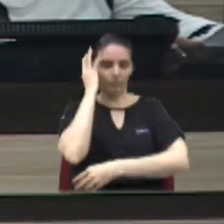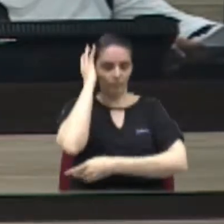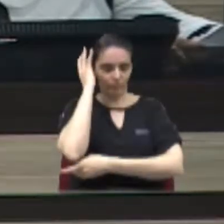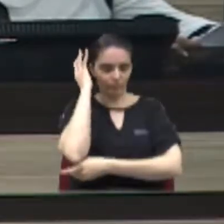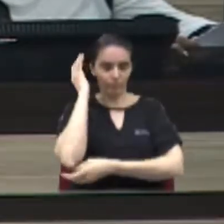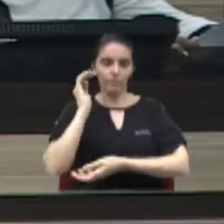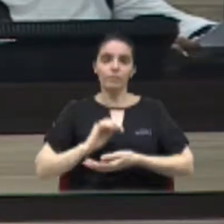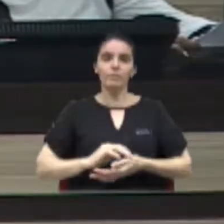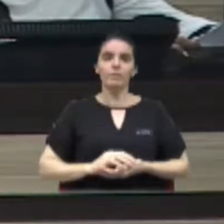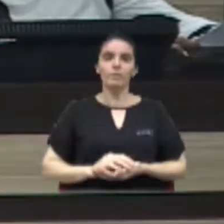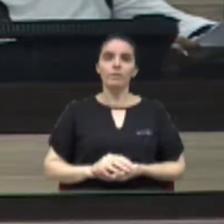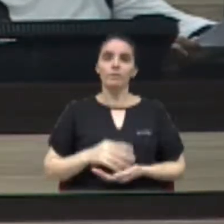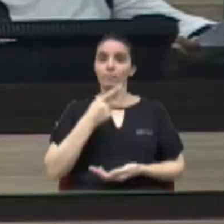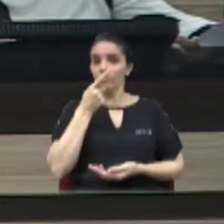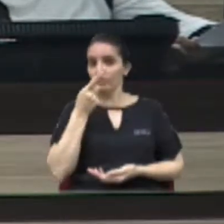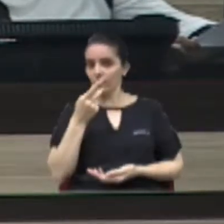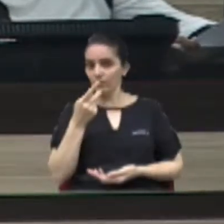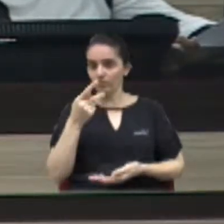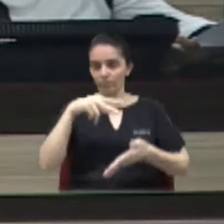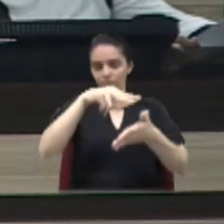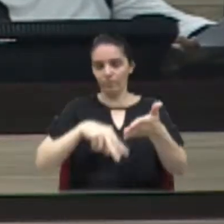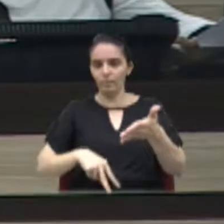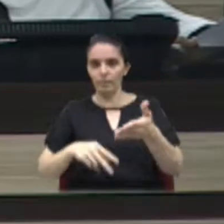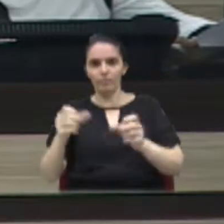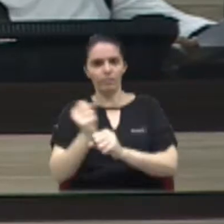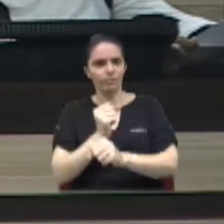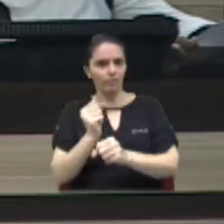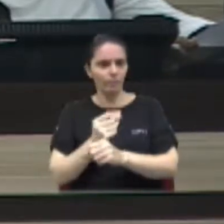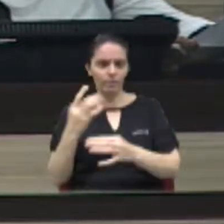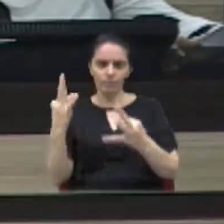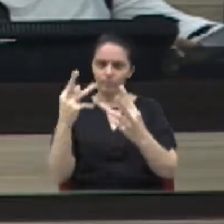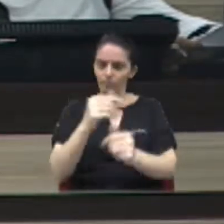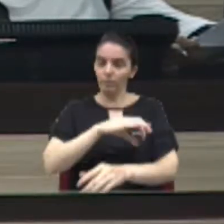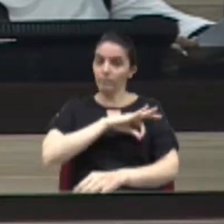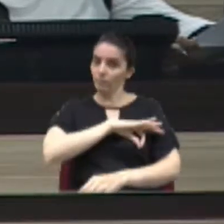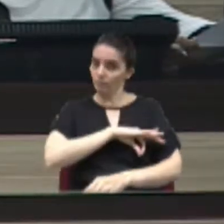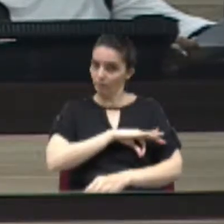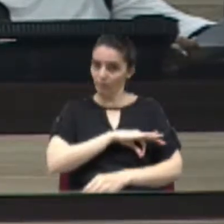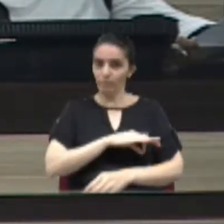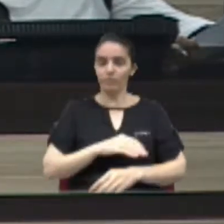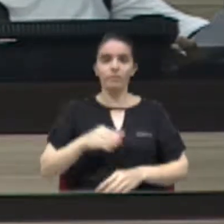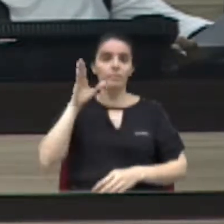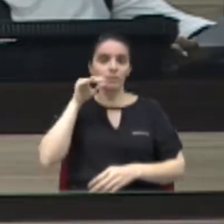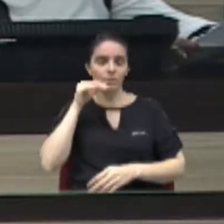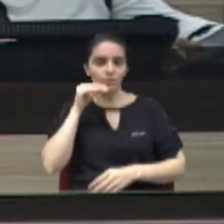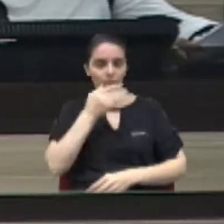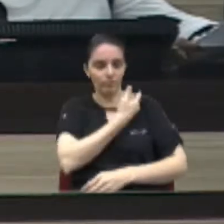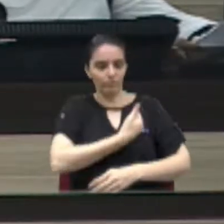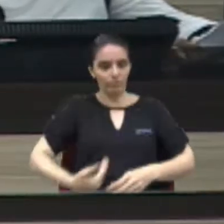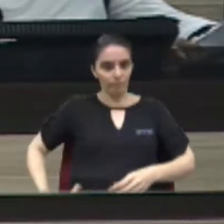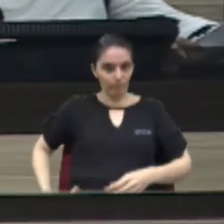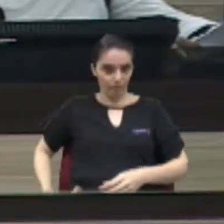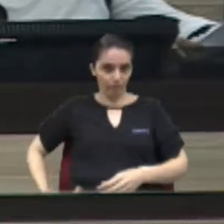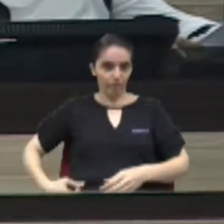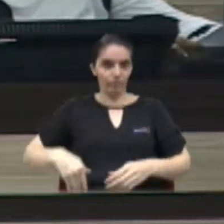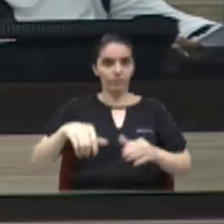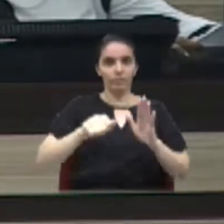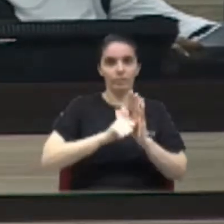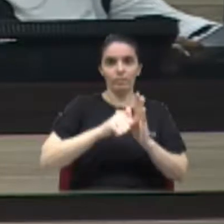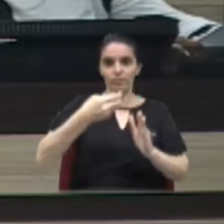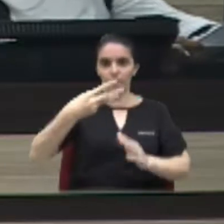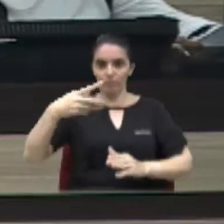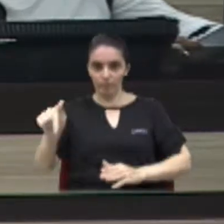Celso Botion, que dispõe sobre a revisão geral anual dos vencimentos dos servidores públicos do município de Limeira, de que trata o artigo